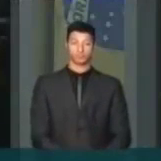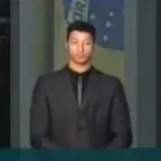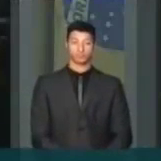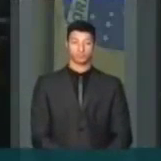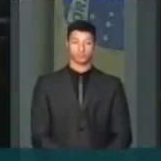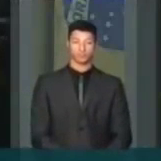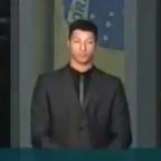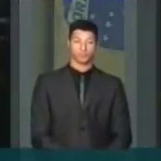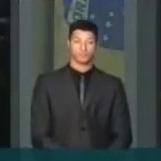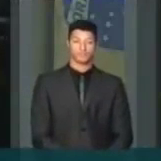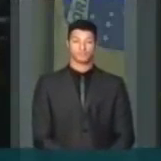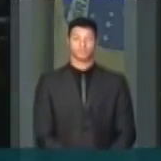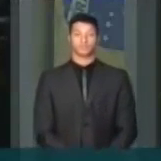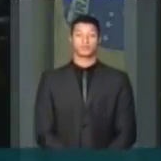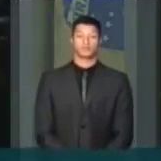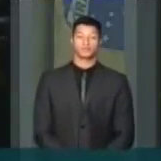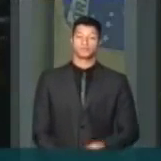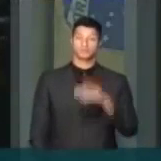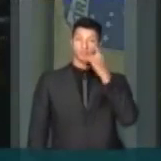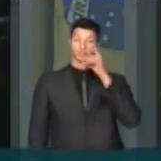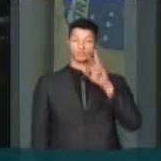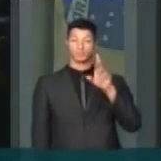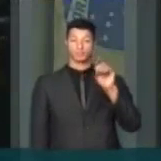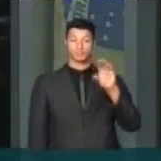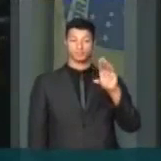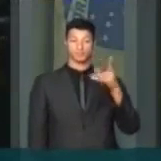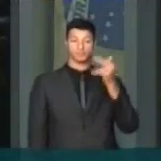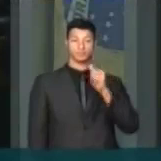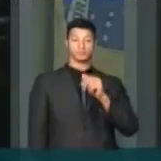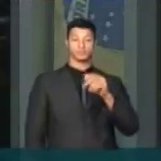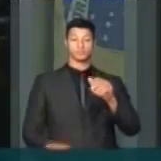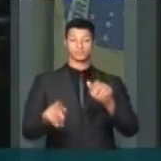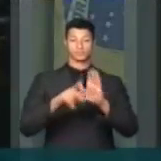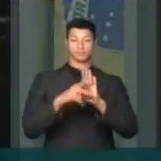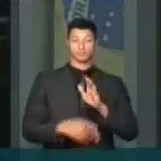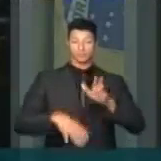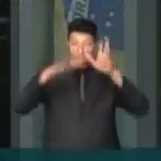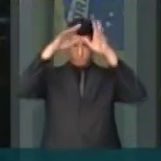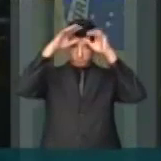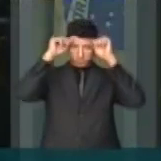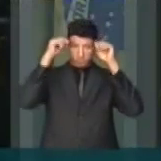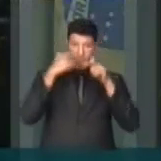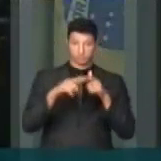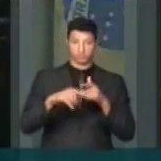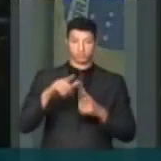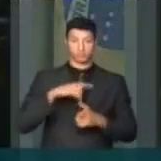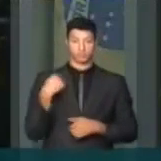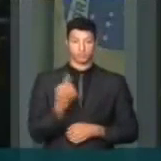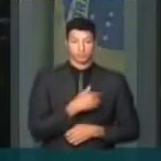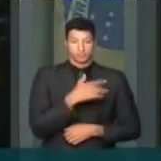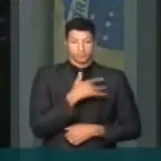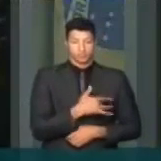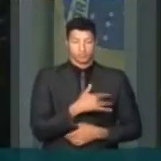deputado Betinho. Concedo agora a palavra ao deputado Rocha, que vem do estado do Acre, que passa por graves problemas nesse momento. Receba a nossa solidariedade.